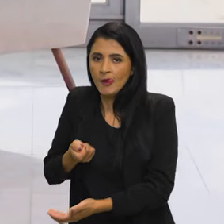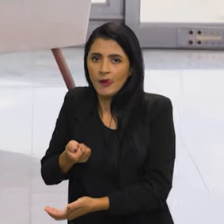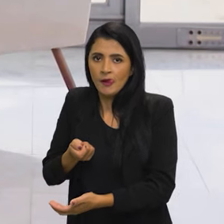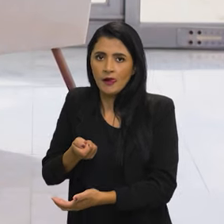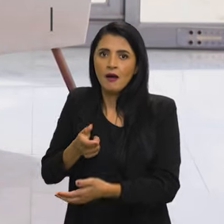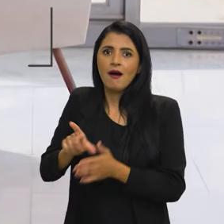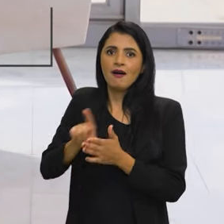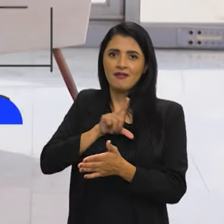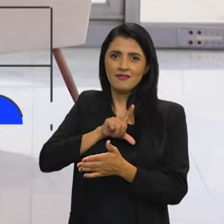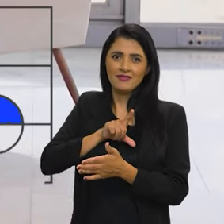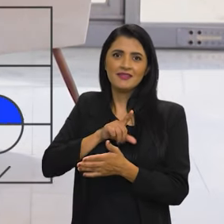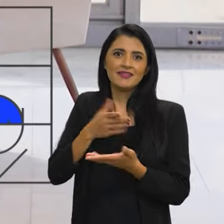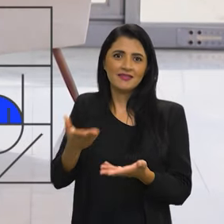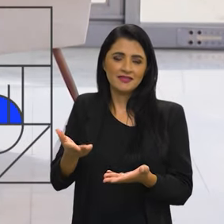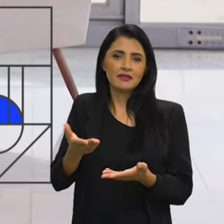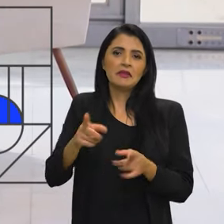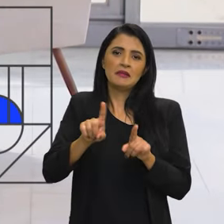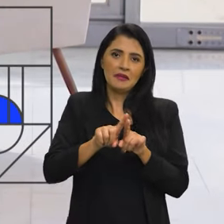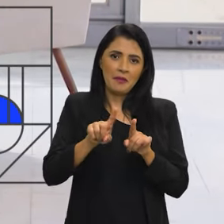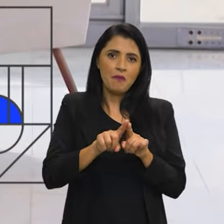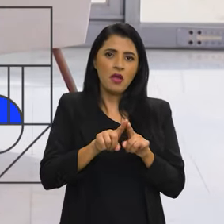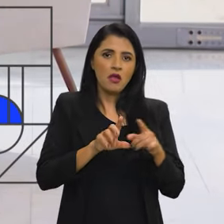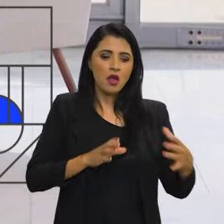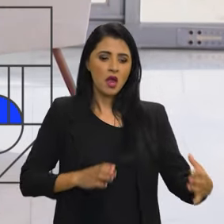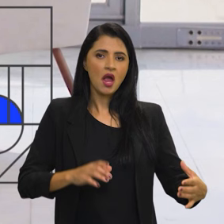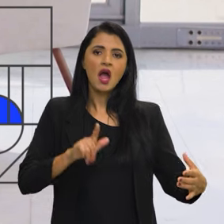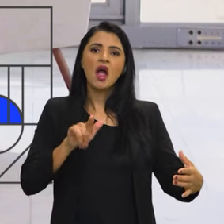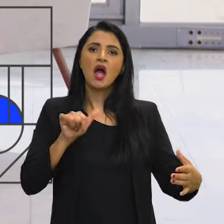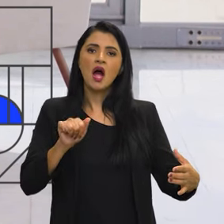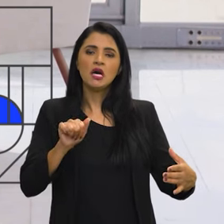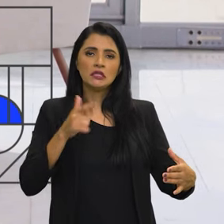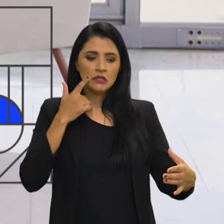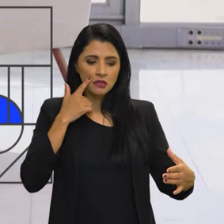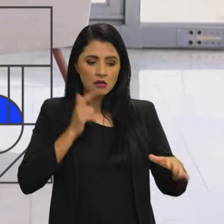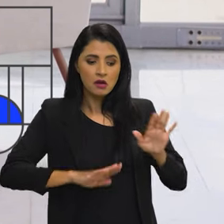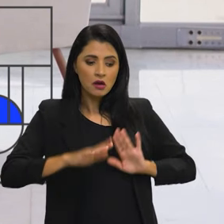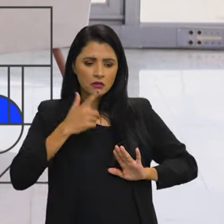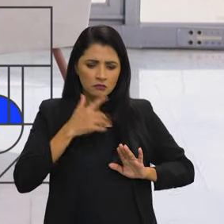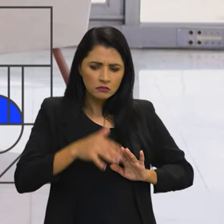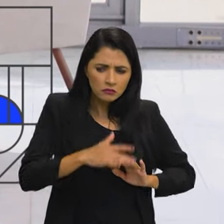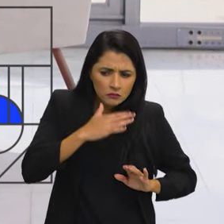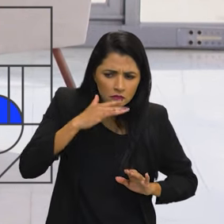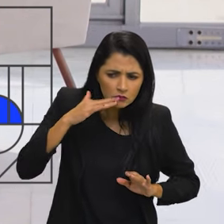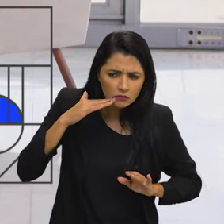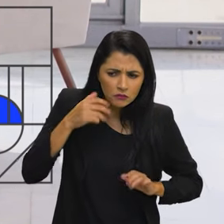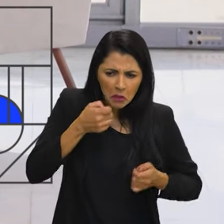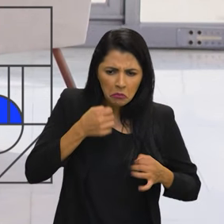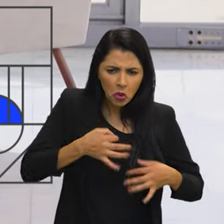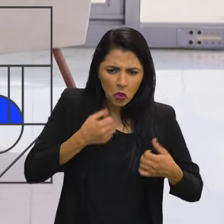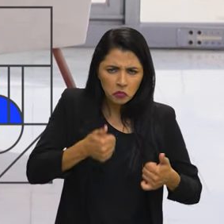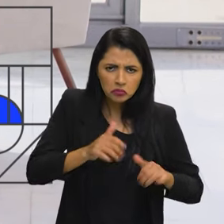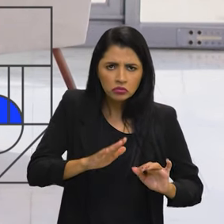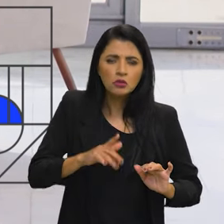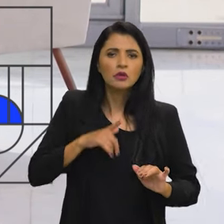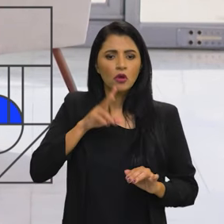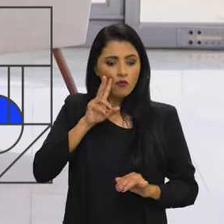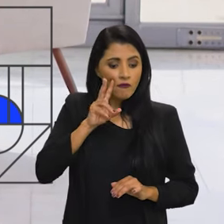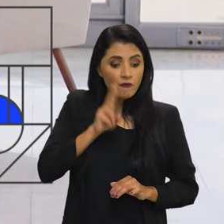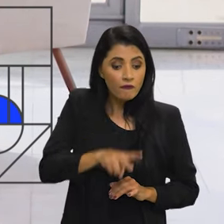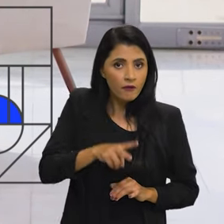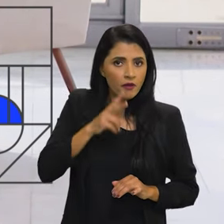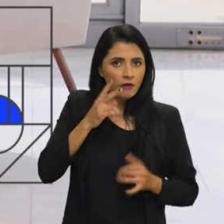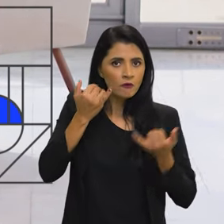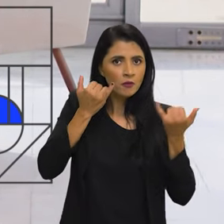assim como ela quando vai mexer no botijão de gás ela cuida para ver se o gás não está vazando ela